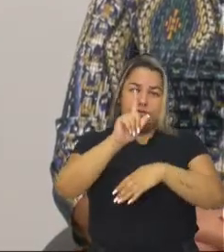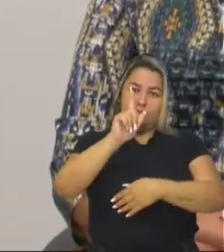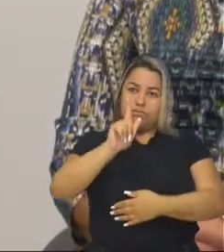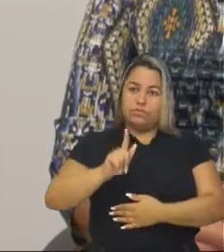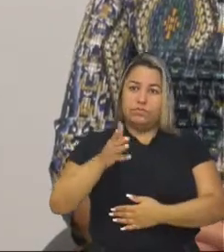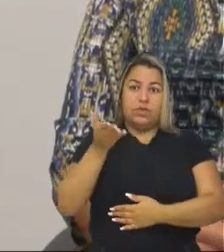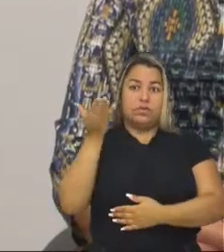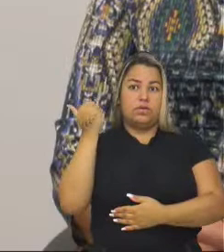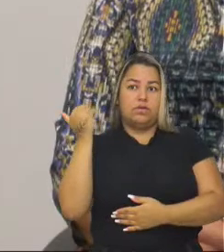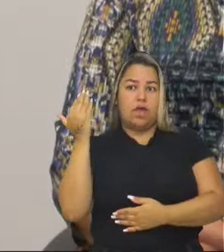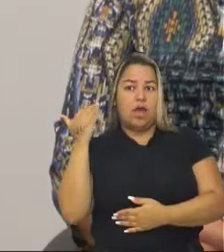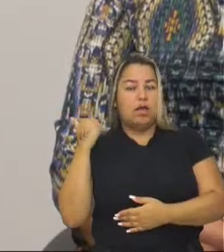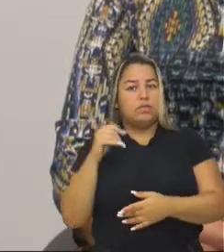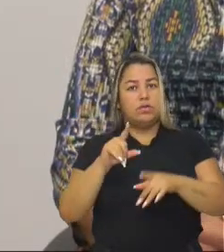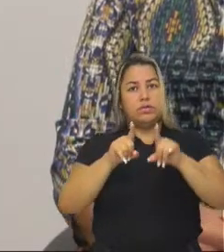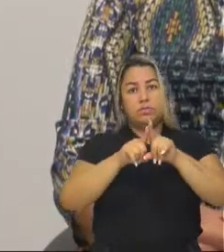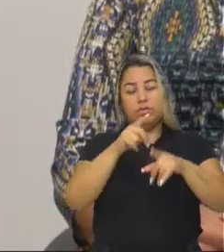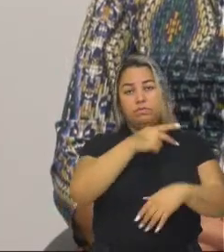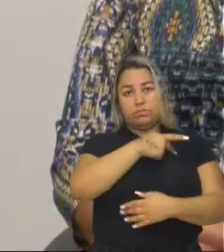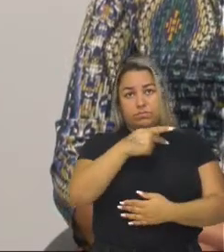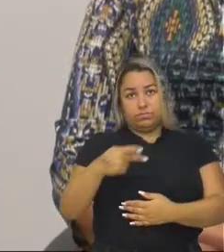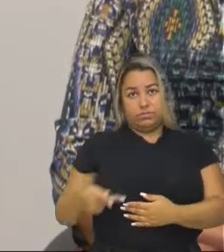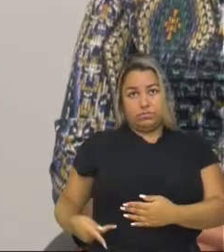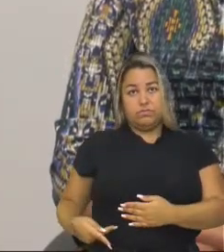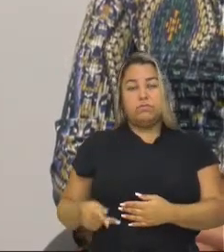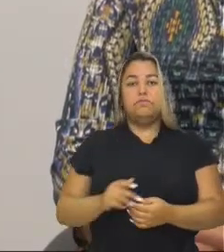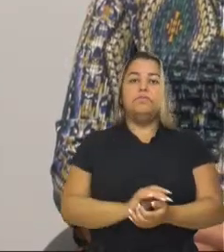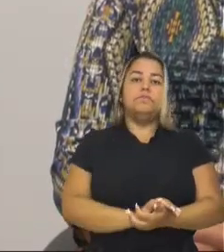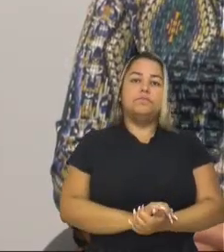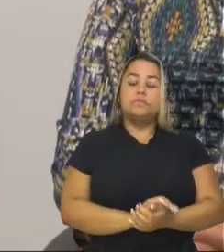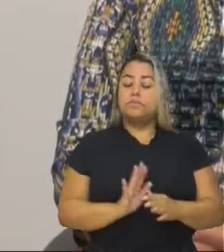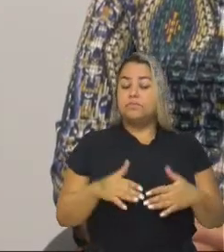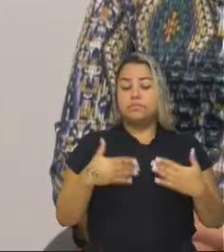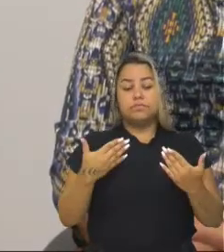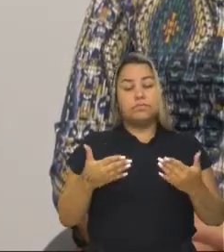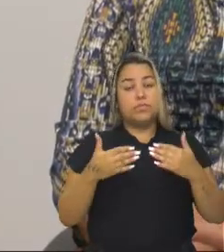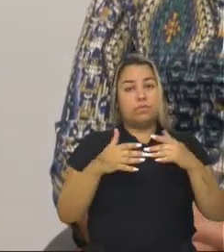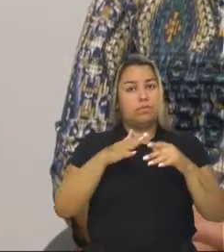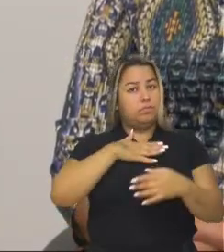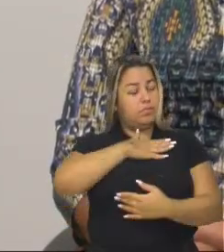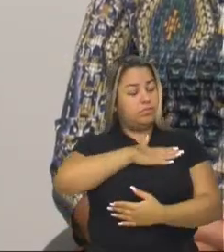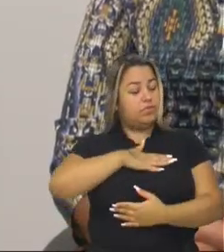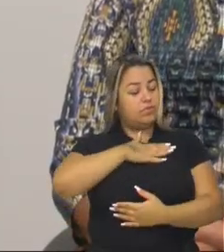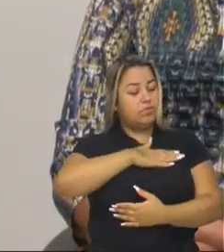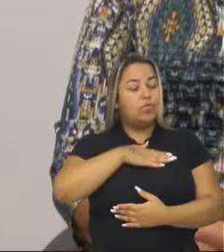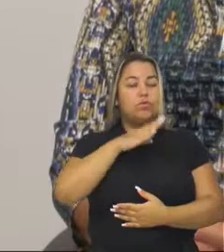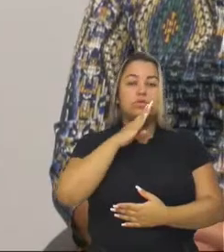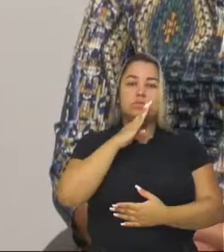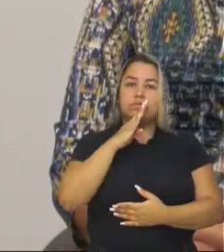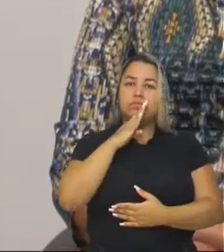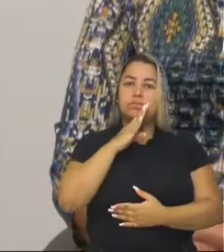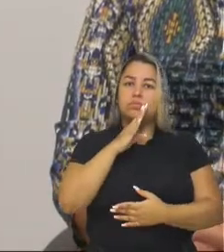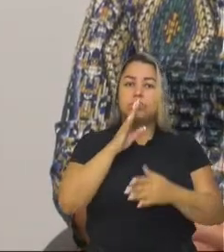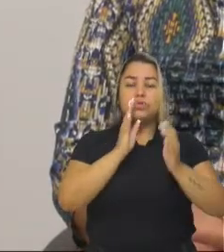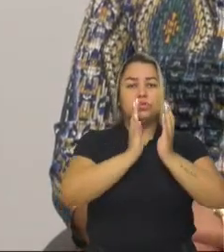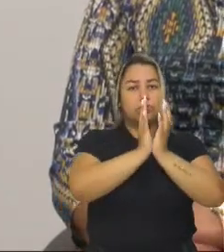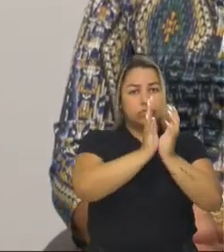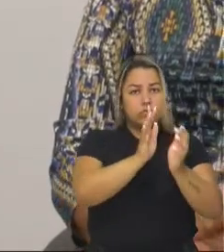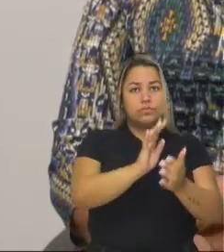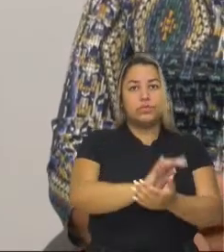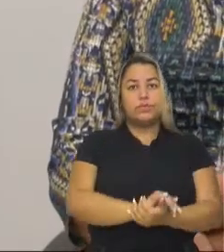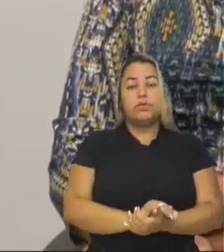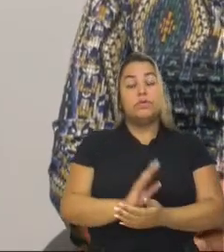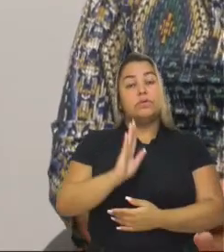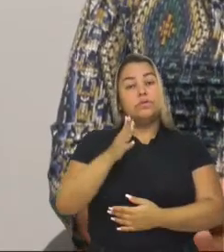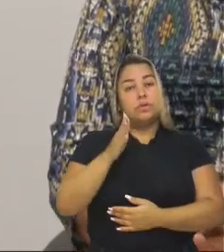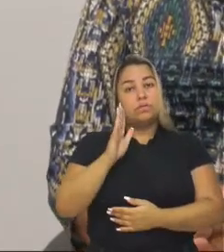atual, acabo sendo a presidenta, ocupando esse lugar. Enfim, de honra também, né? Mas de reconhecimento coletivo e de construção em coletivo, já que